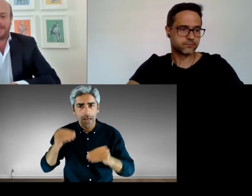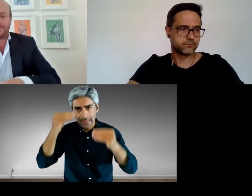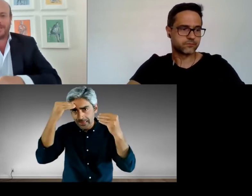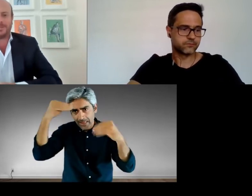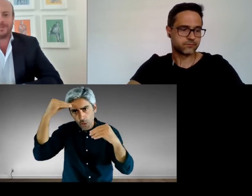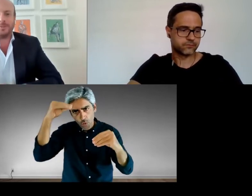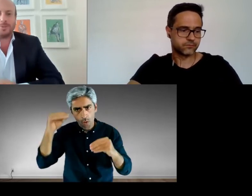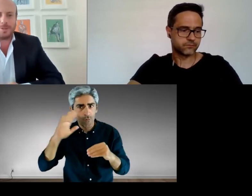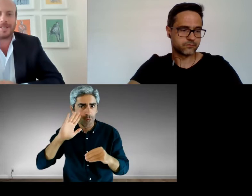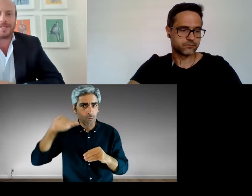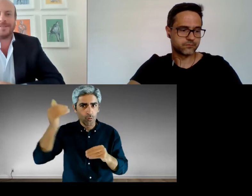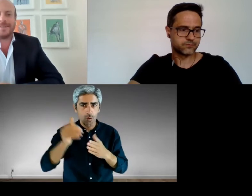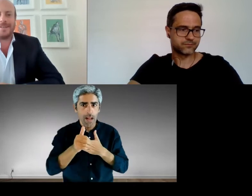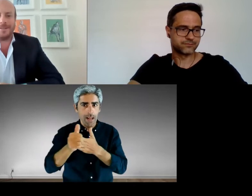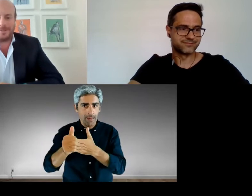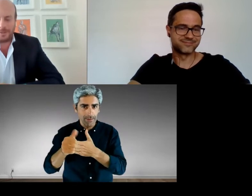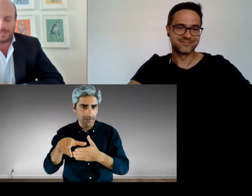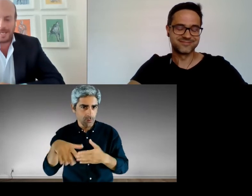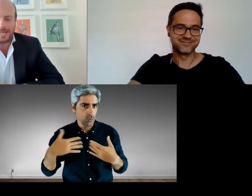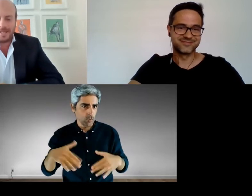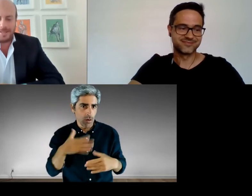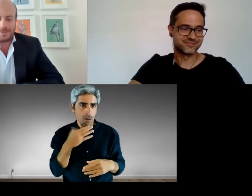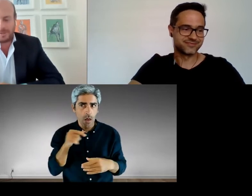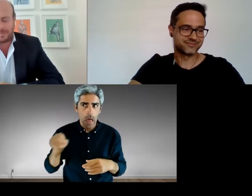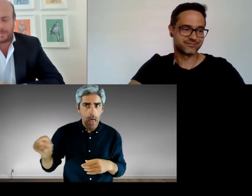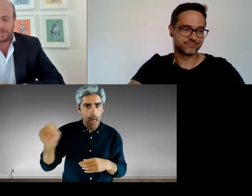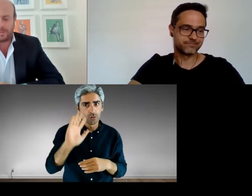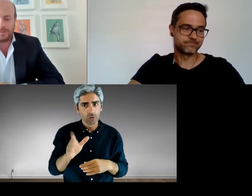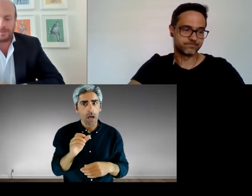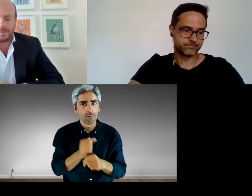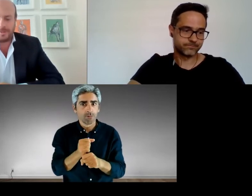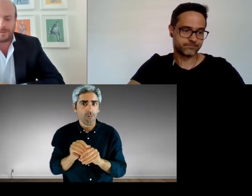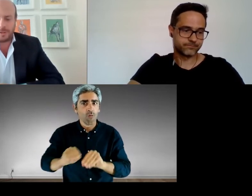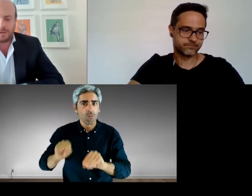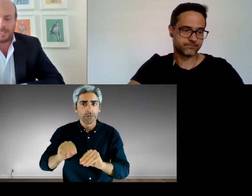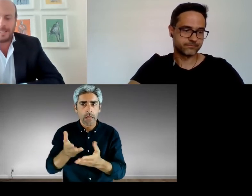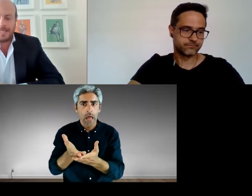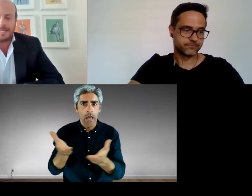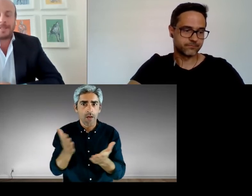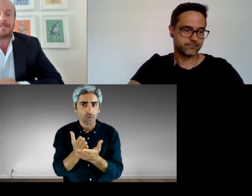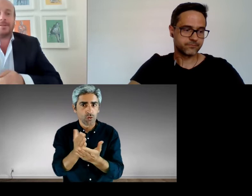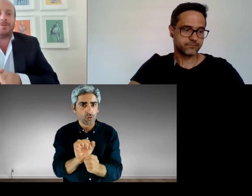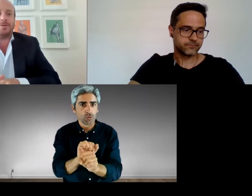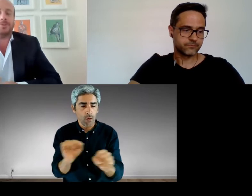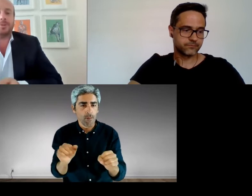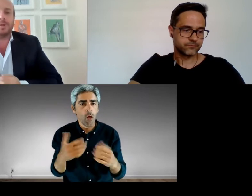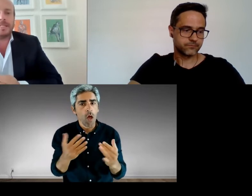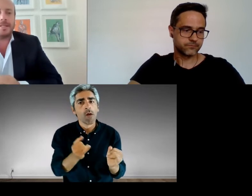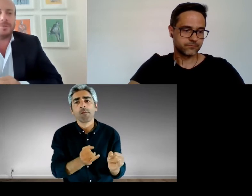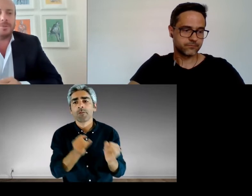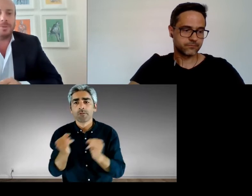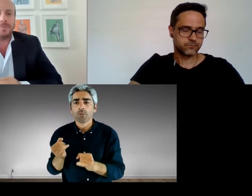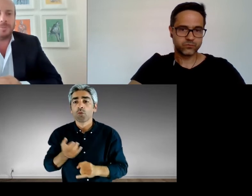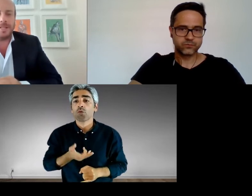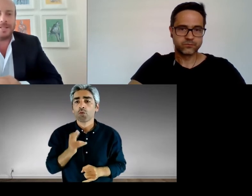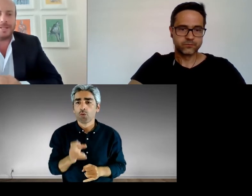também por aqueles alunos a quem já, hoje em dia, que estão a ser formados na vossa escola. E passo então ao Dr. Rui Lança,